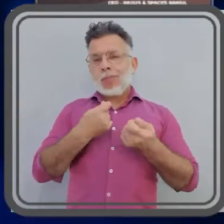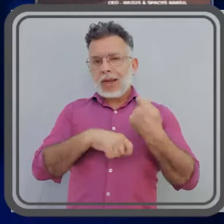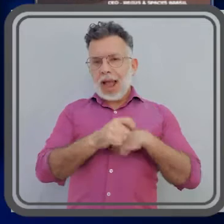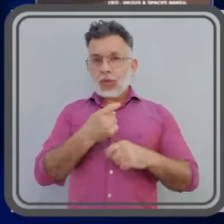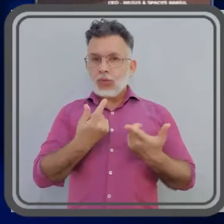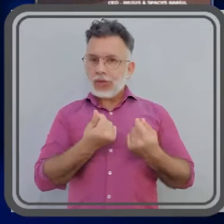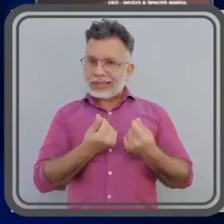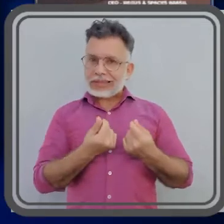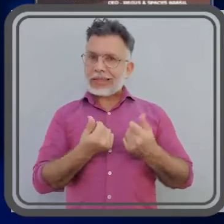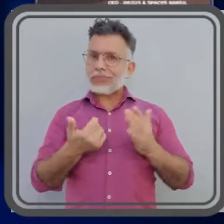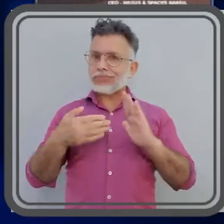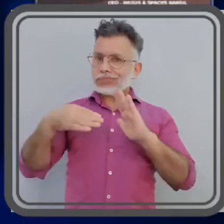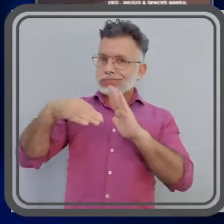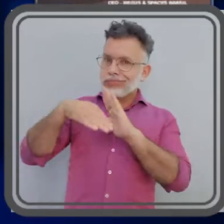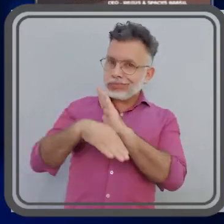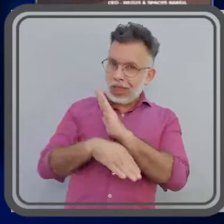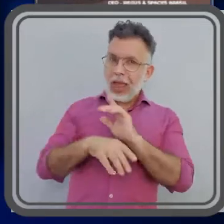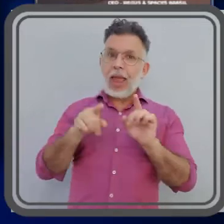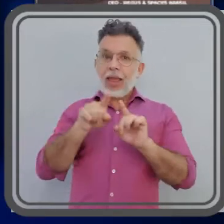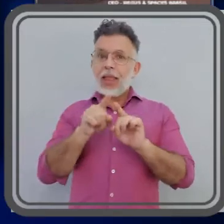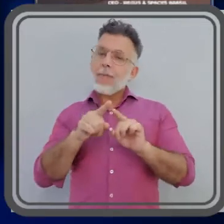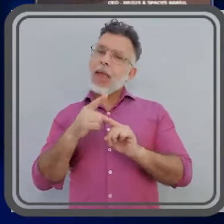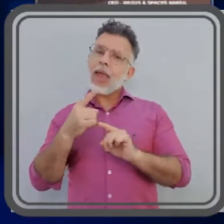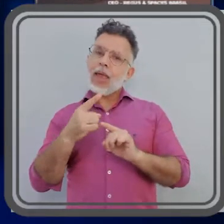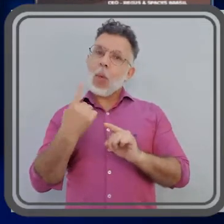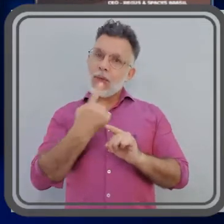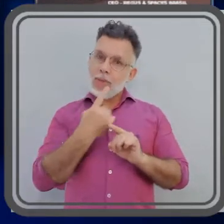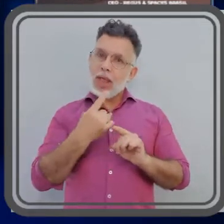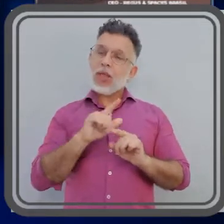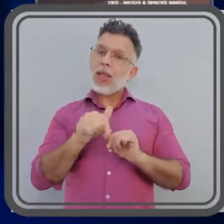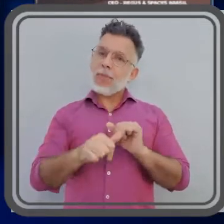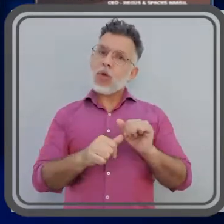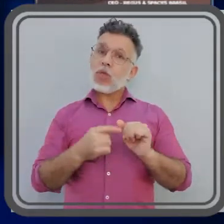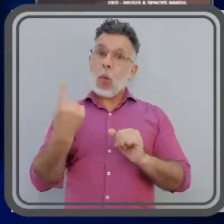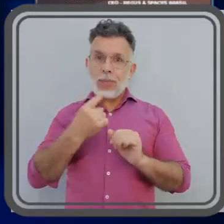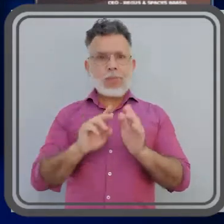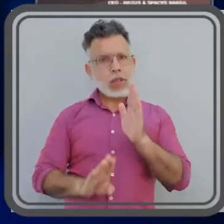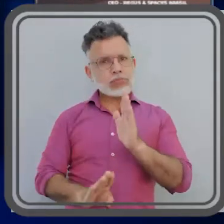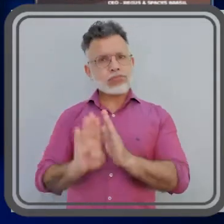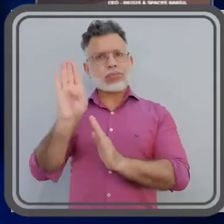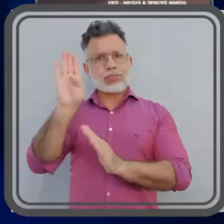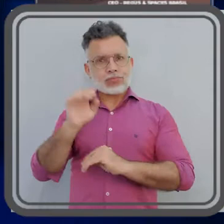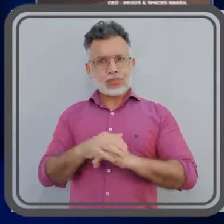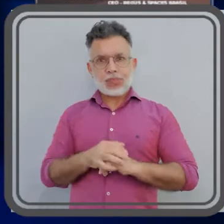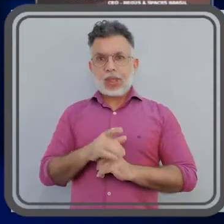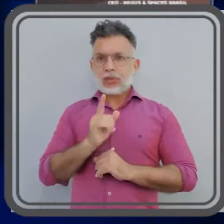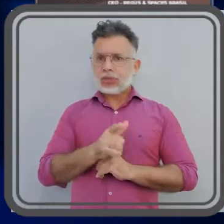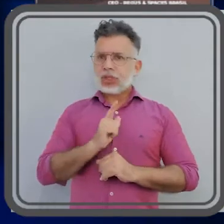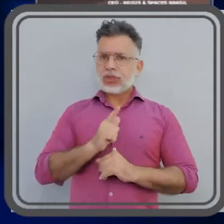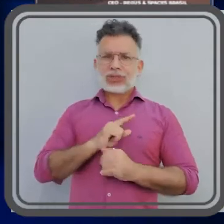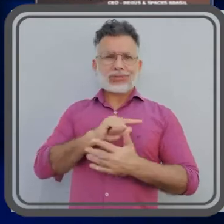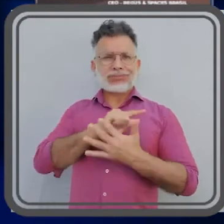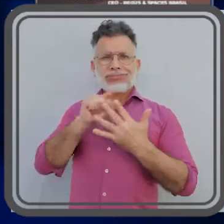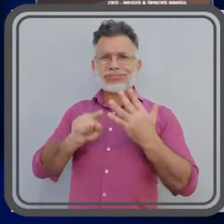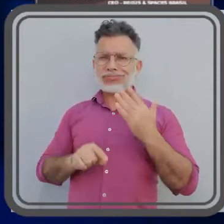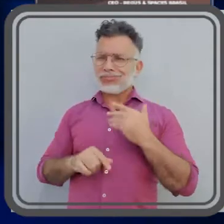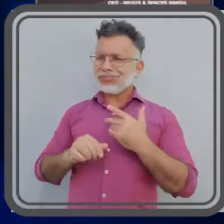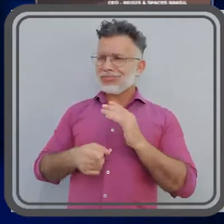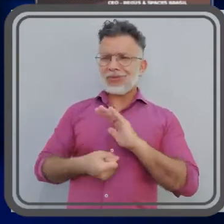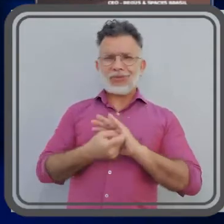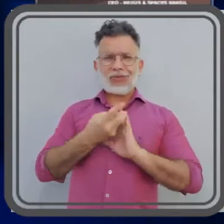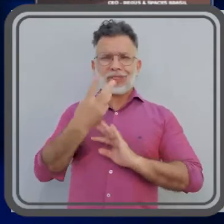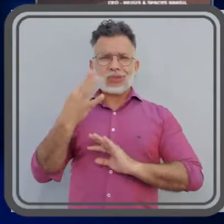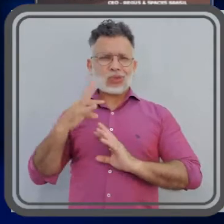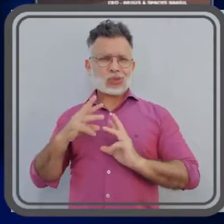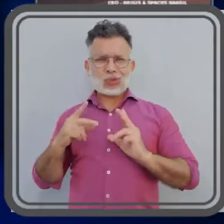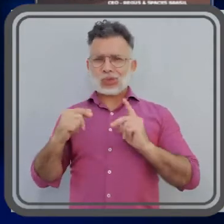é natural. O mercado financeiro, ele não espera as coisas acontecerem, ele se antecipa. Já tinha tido, sei lá, uns... Todo o